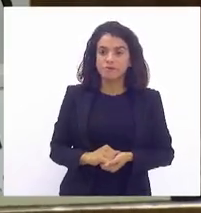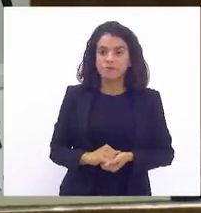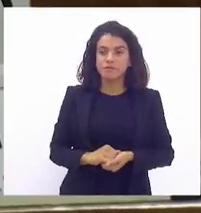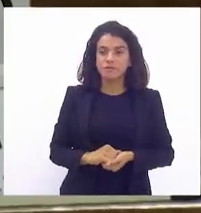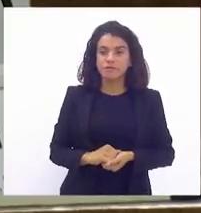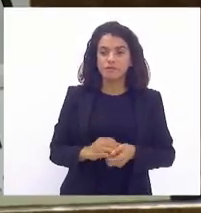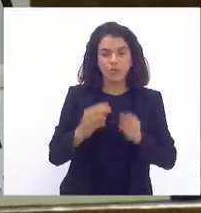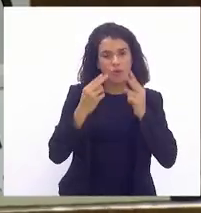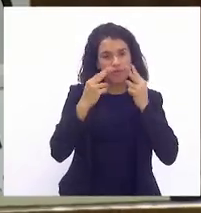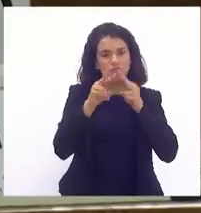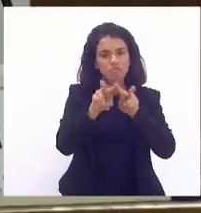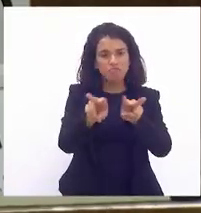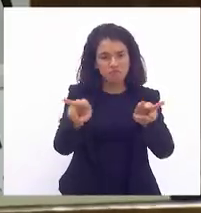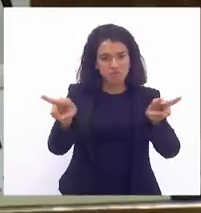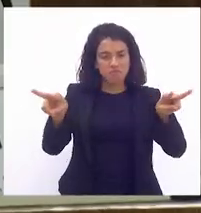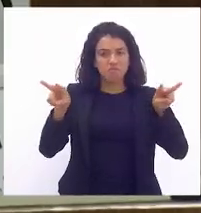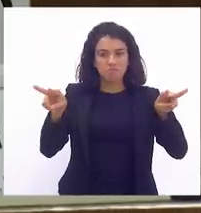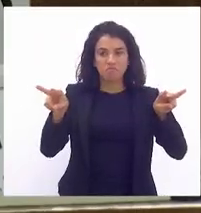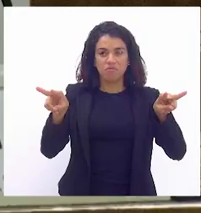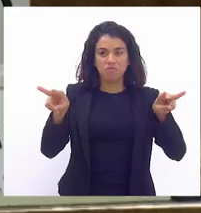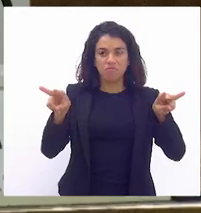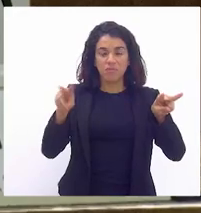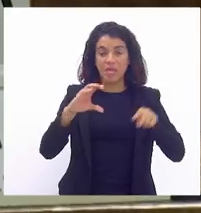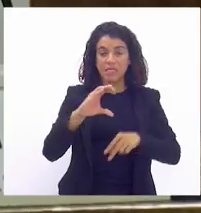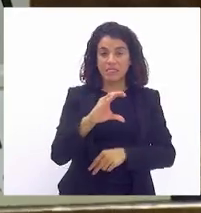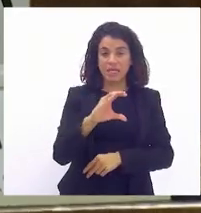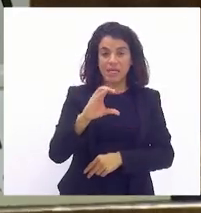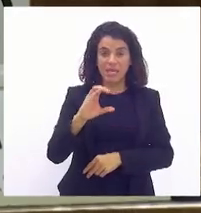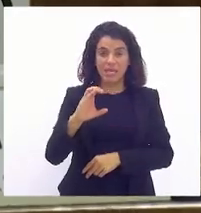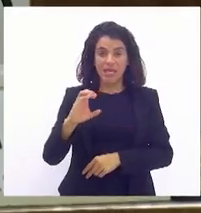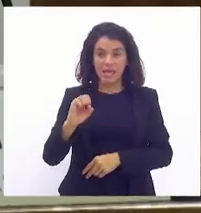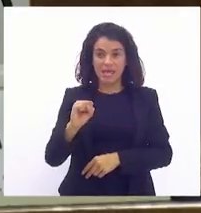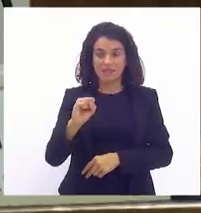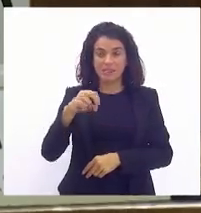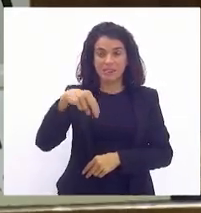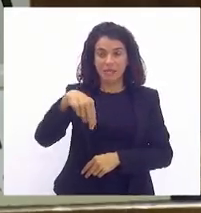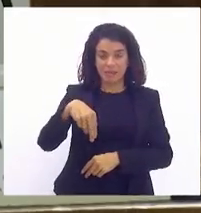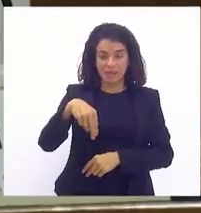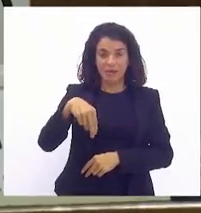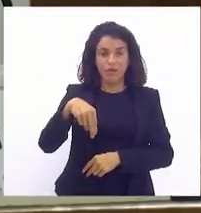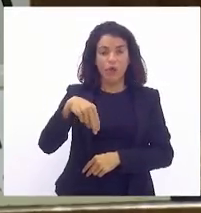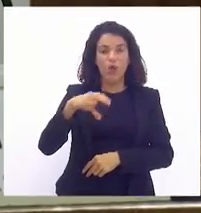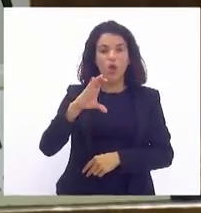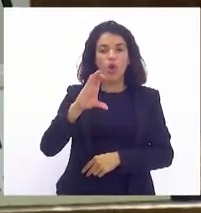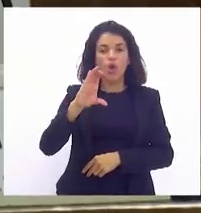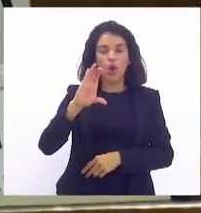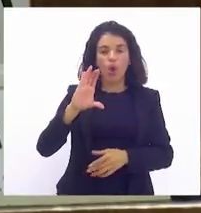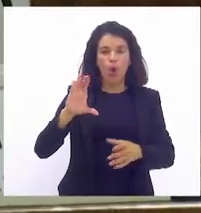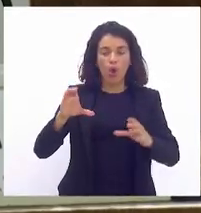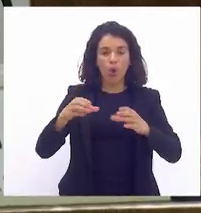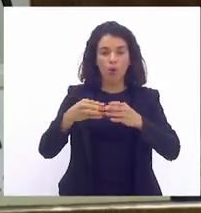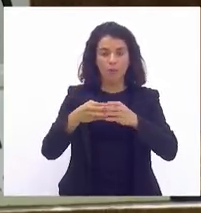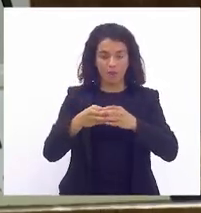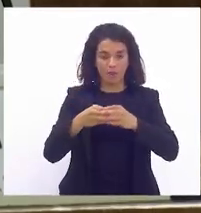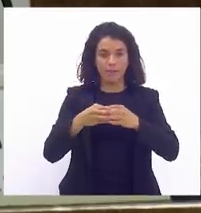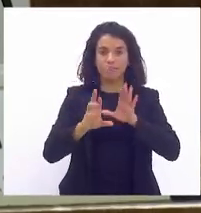Olho e vejo a CSN, Companhia Siderúrgica Nacional, enviou um